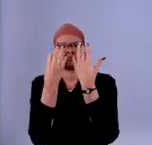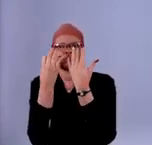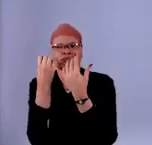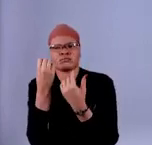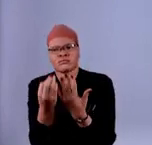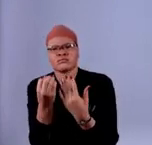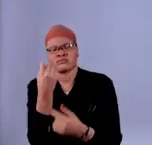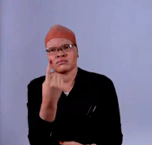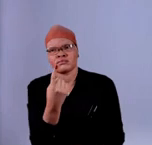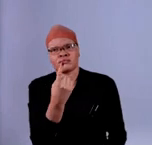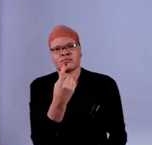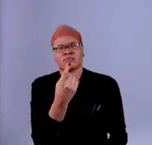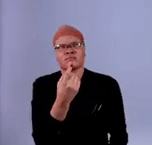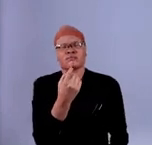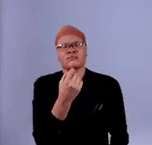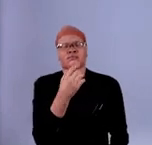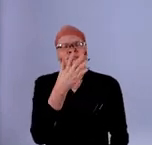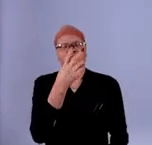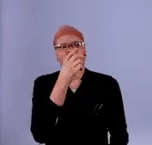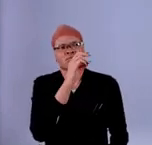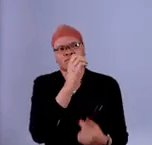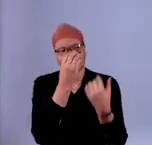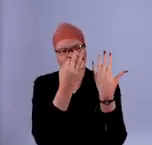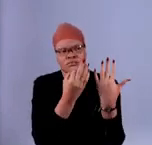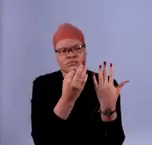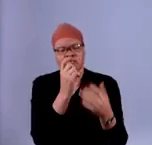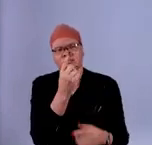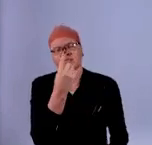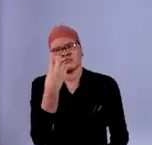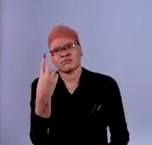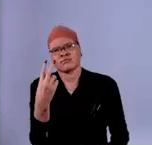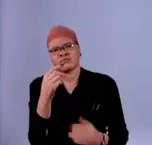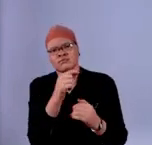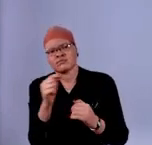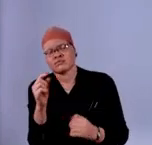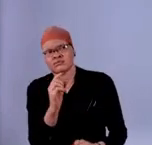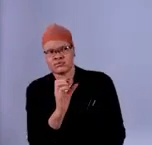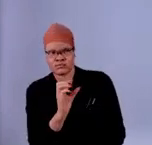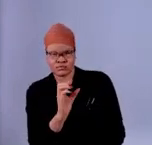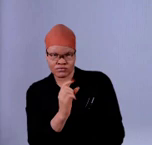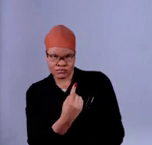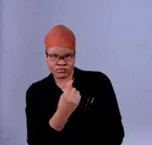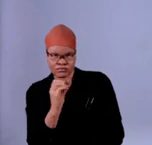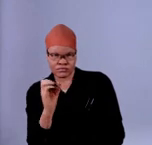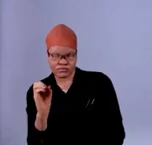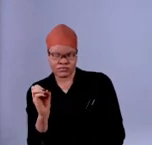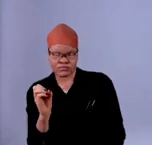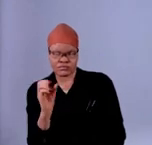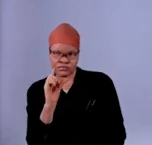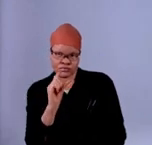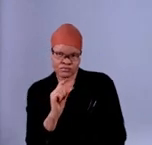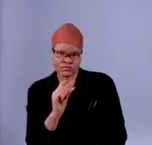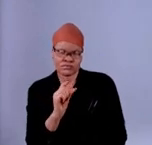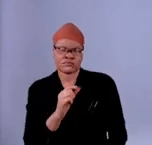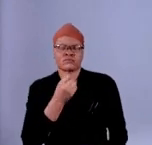281 sobre mil e temos 812 sobremesa vamos fazer a comparação 281